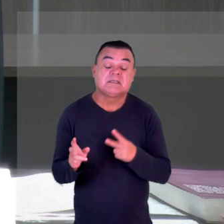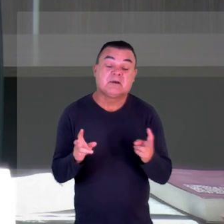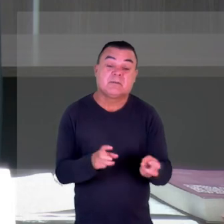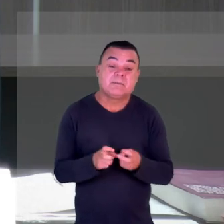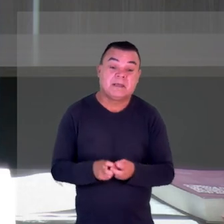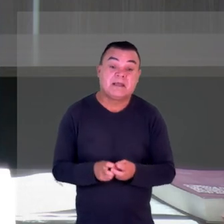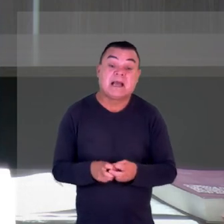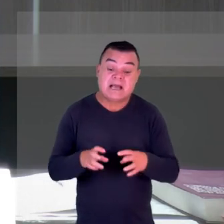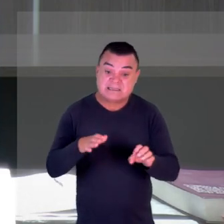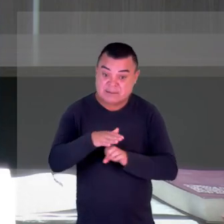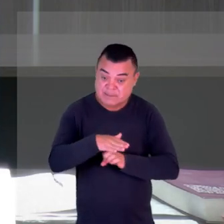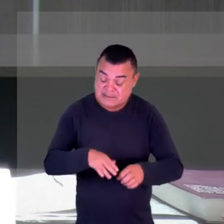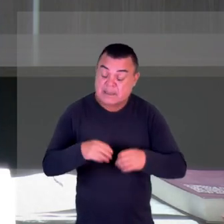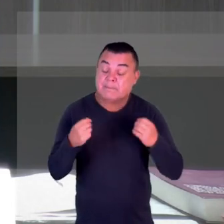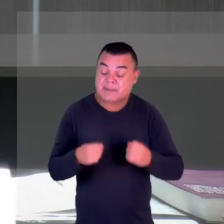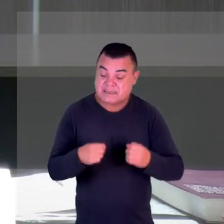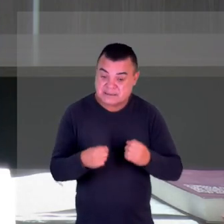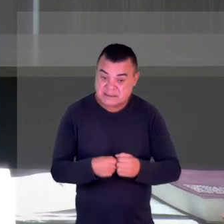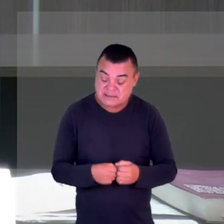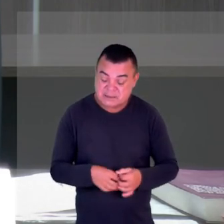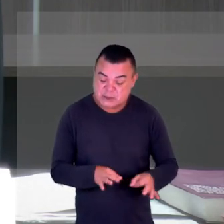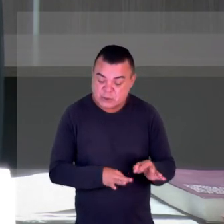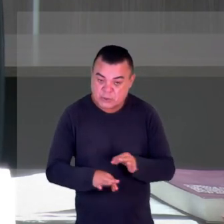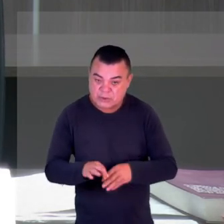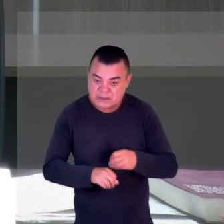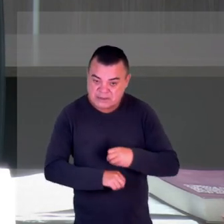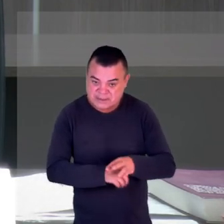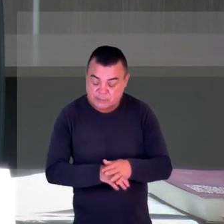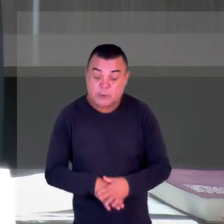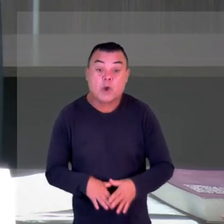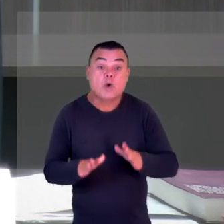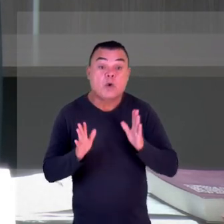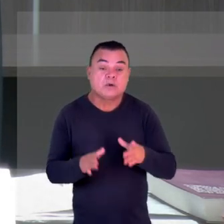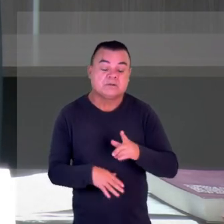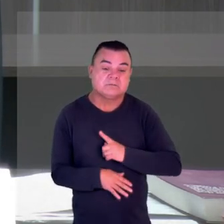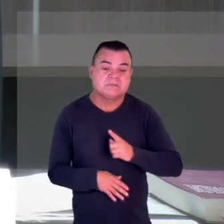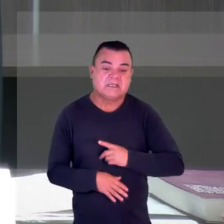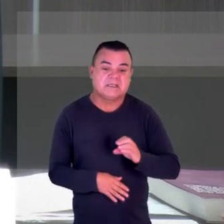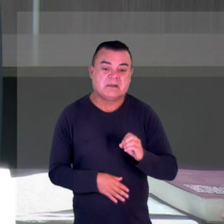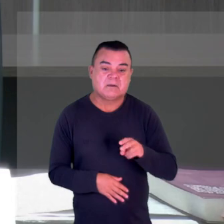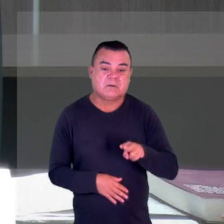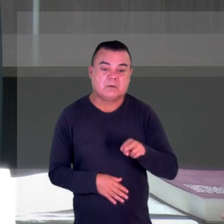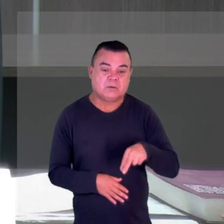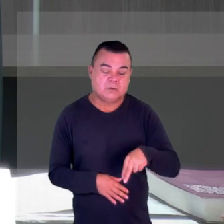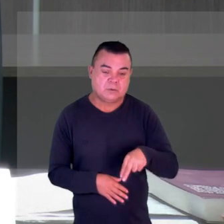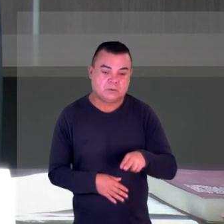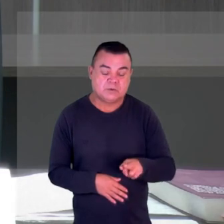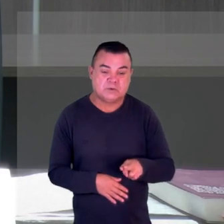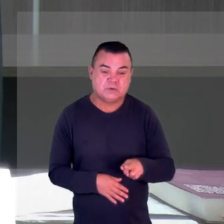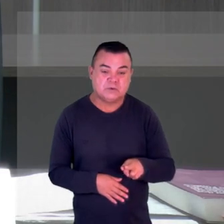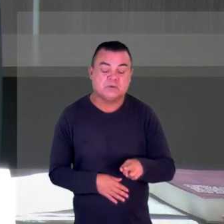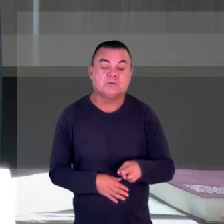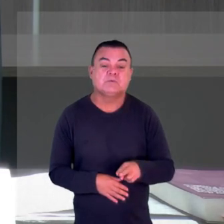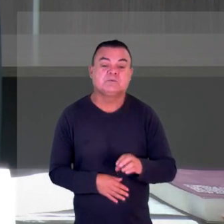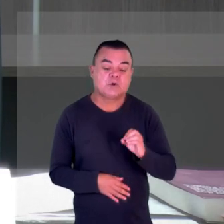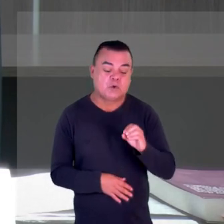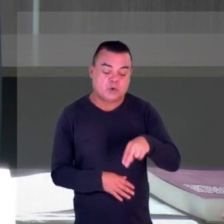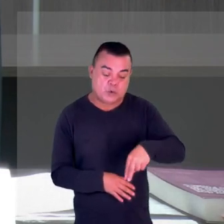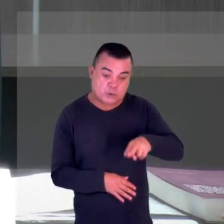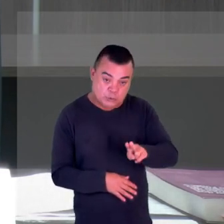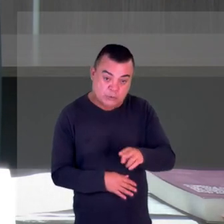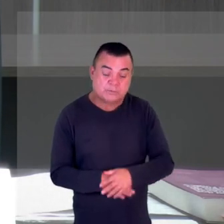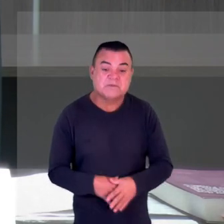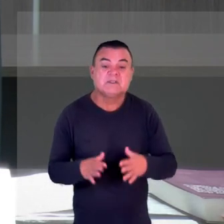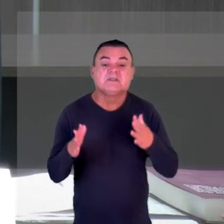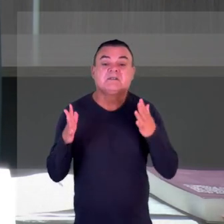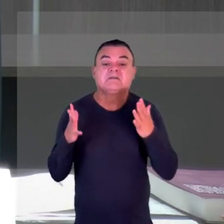regulação hoje tramita na ONU uma tentativa de um grande tratado já é eu acho que a terceira ou quarta